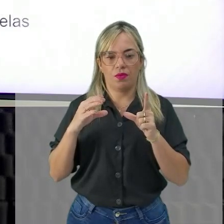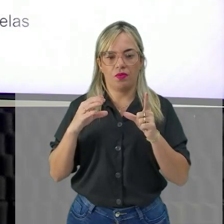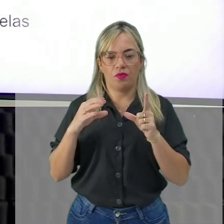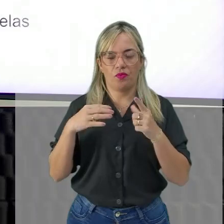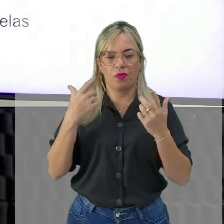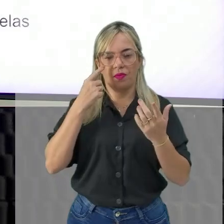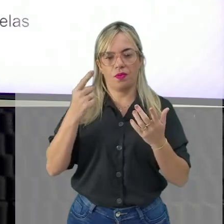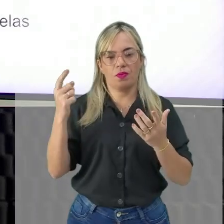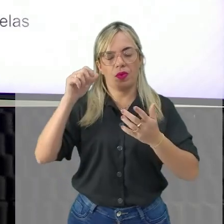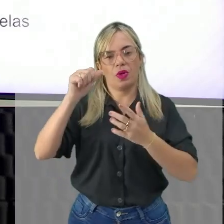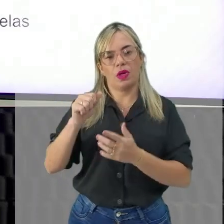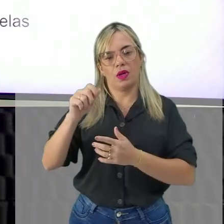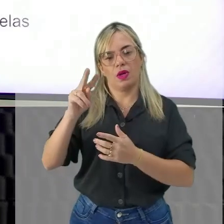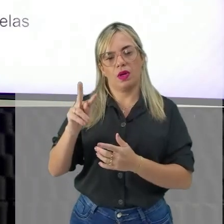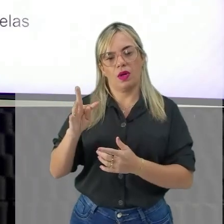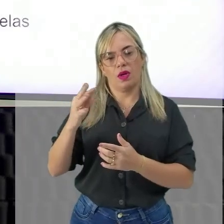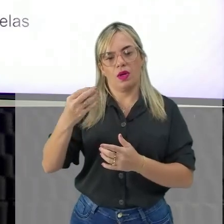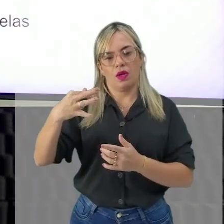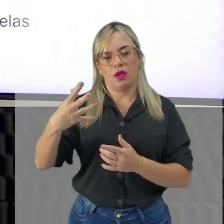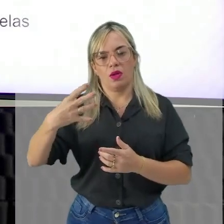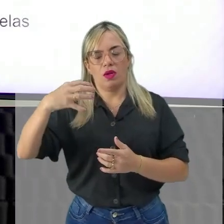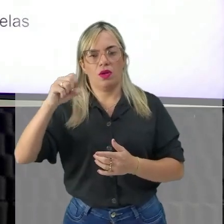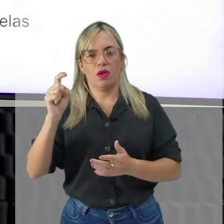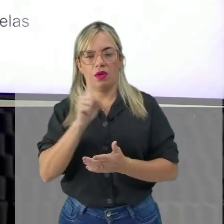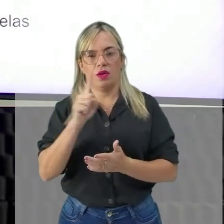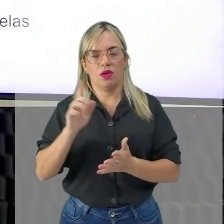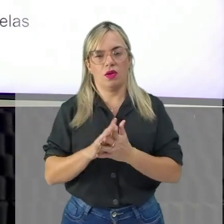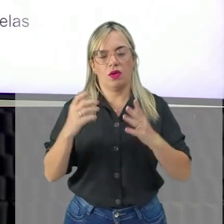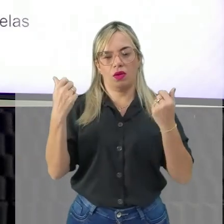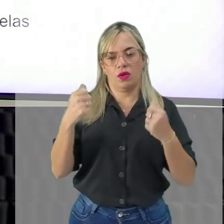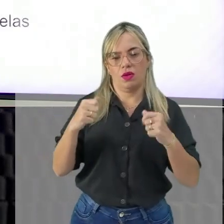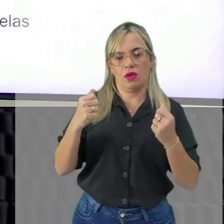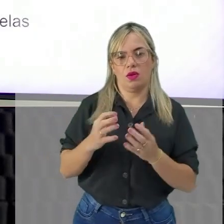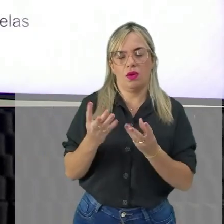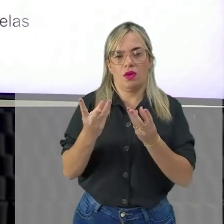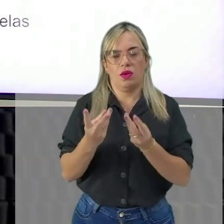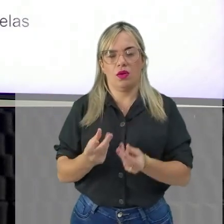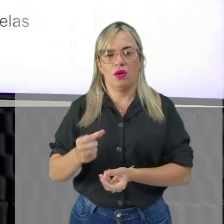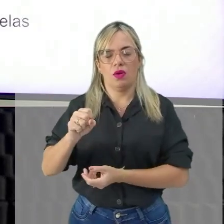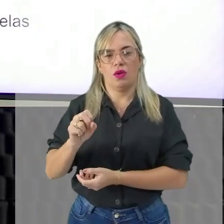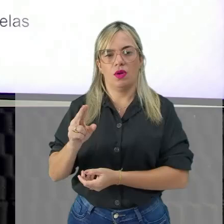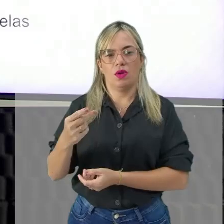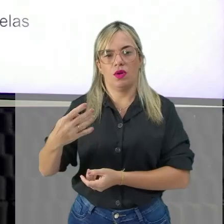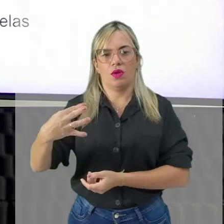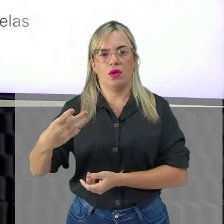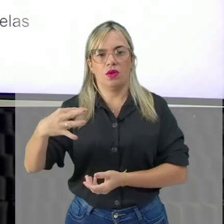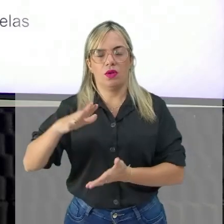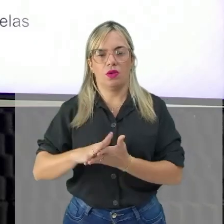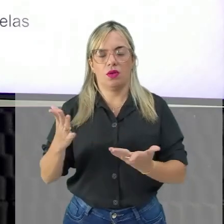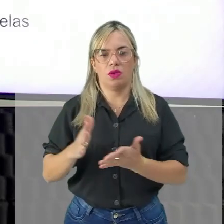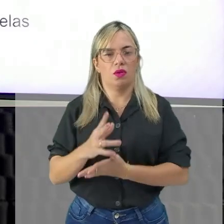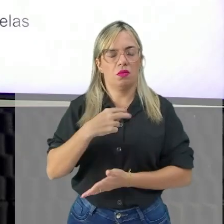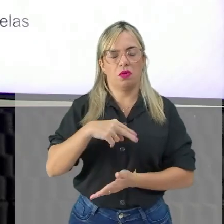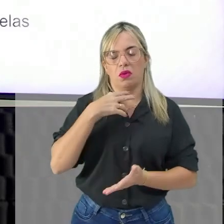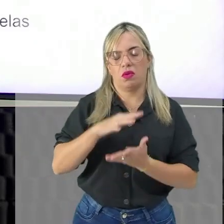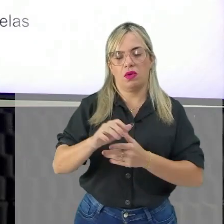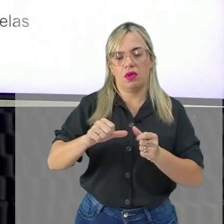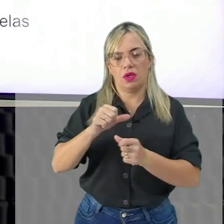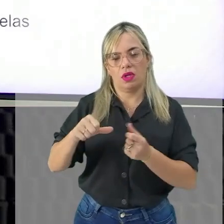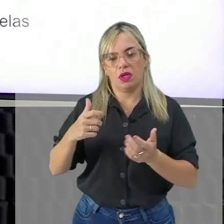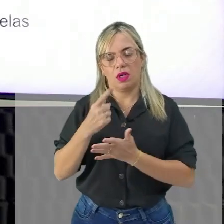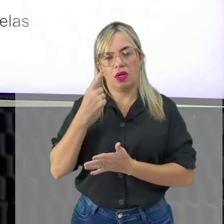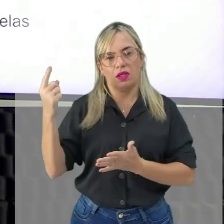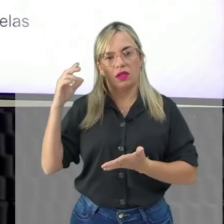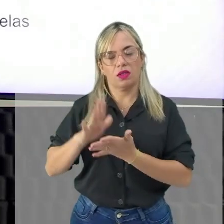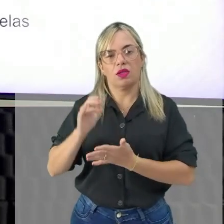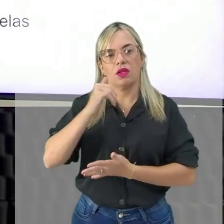Autotróficos, aquilo que é autotrófico não precisa de um substrato para transformar, né? Aqui no caso nosso substrato é o leite, né?